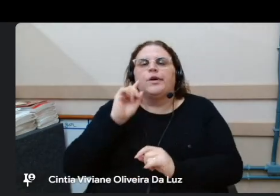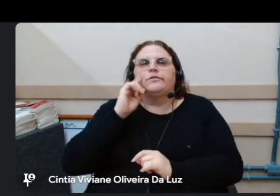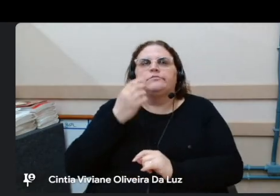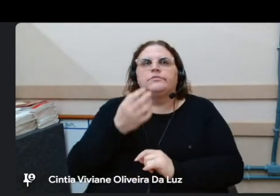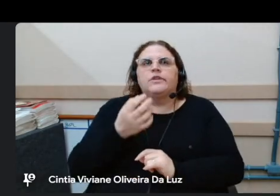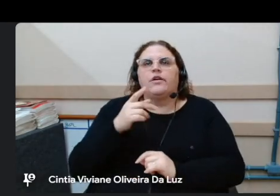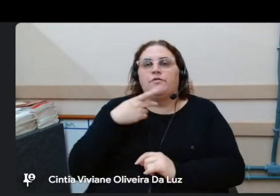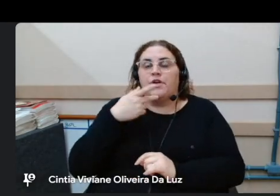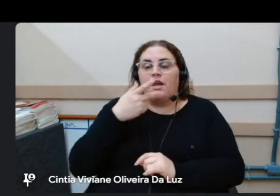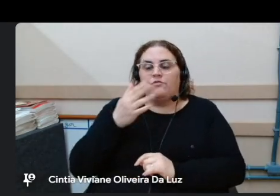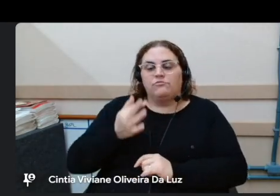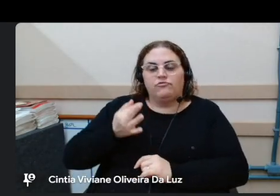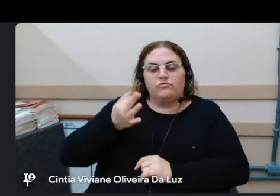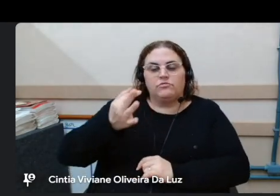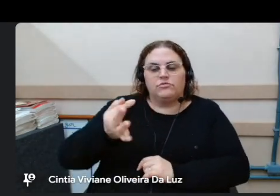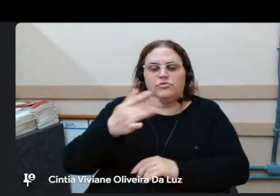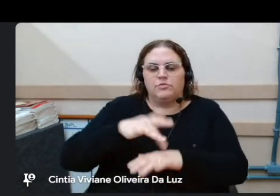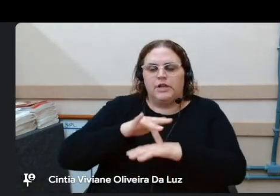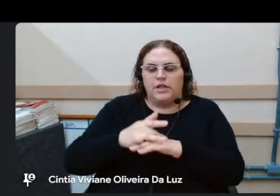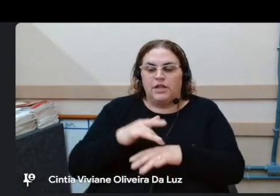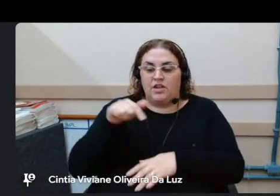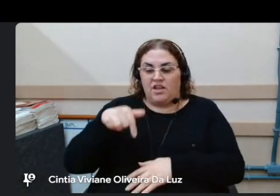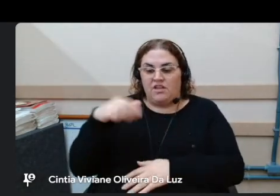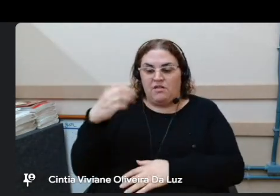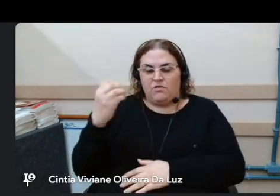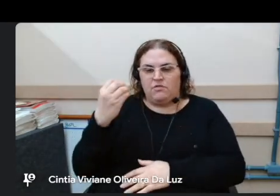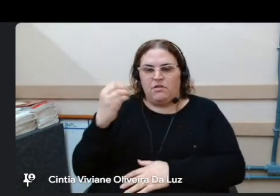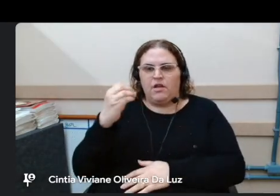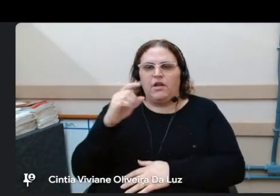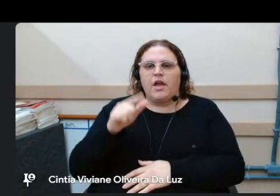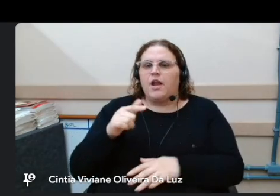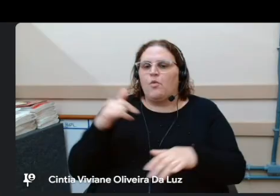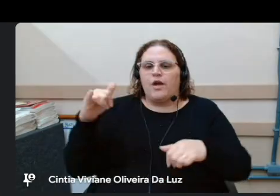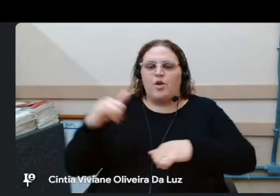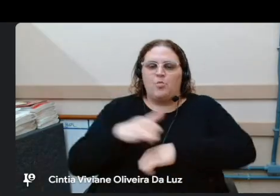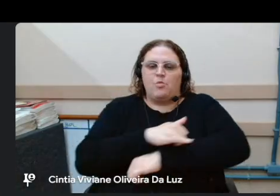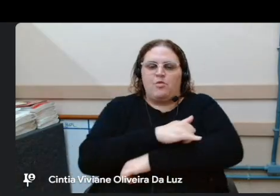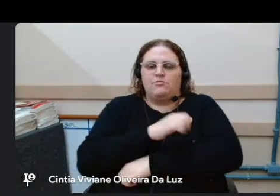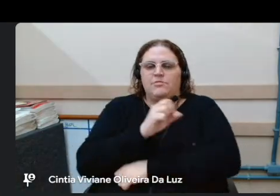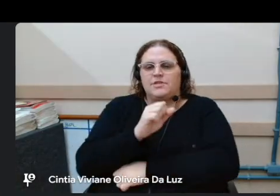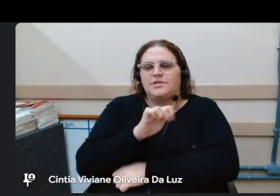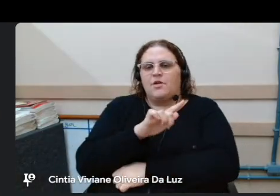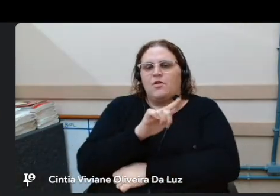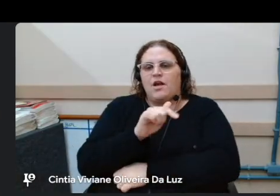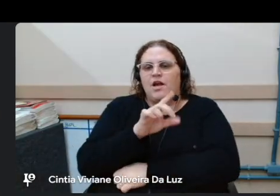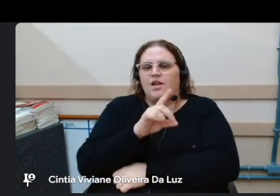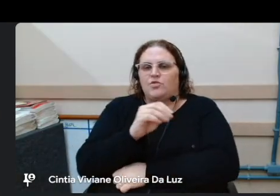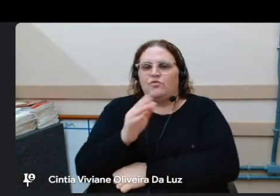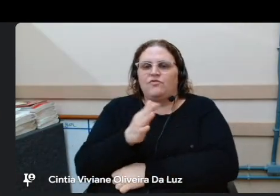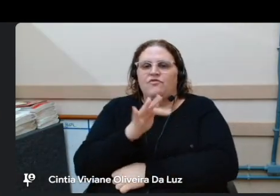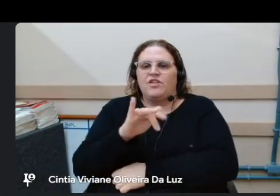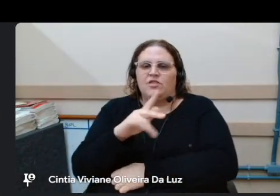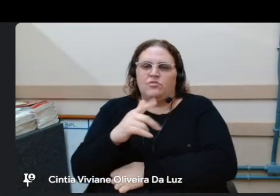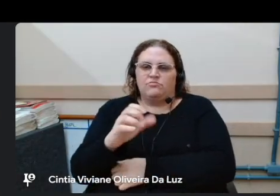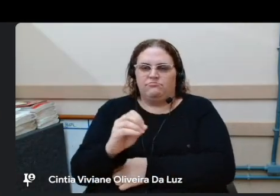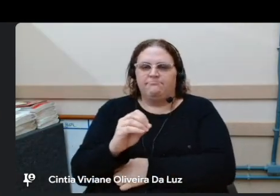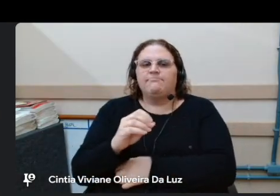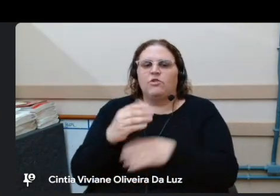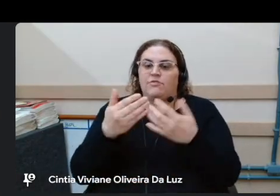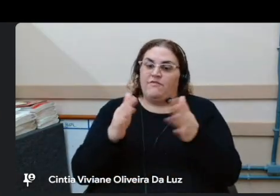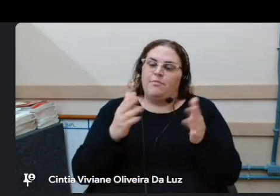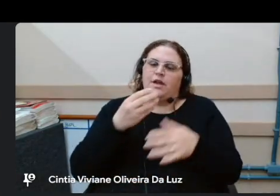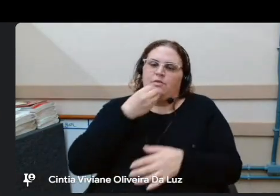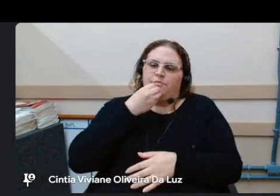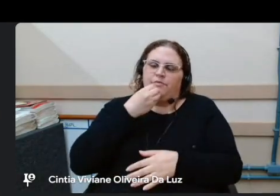aqui tinham uma máxima que se dizia que o futuro de um bailarino ou uma bailarina em Porto Alegre era o Salgado Filho né quando tava aberto